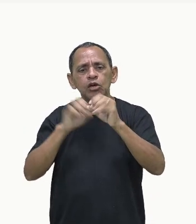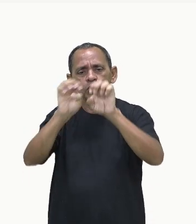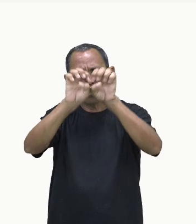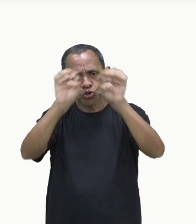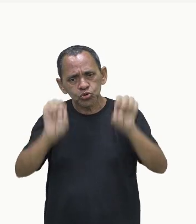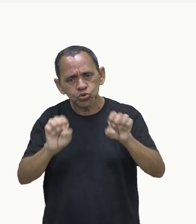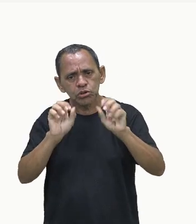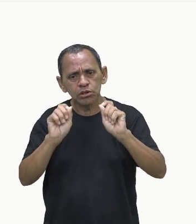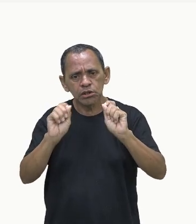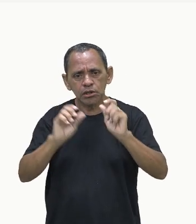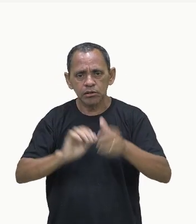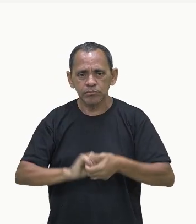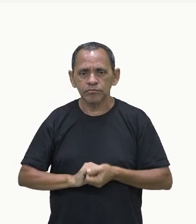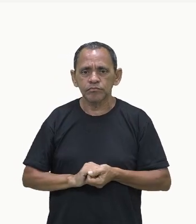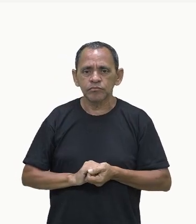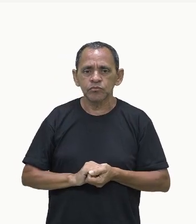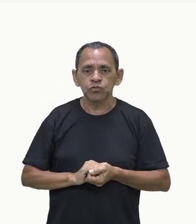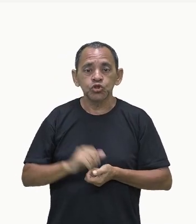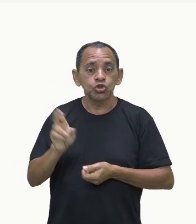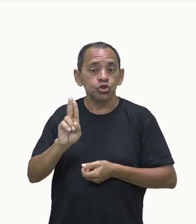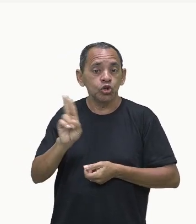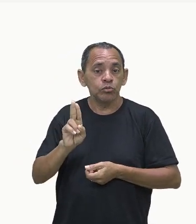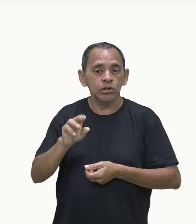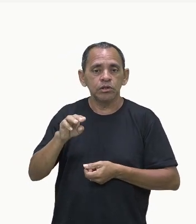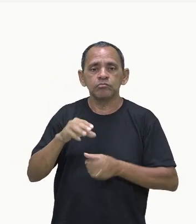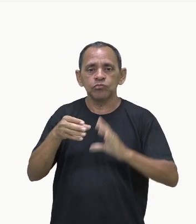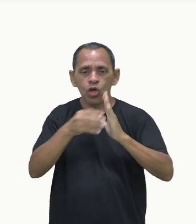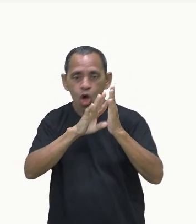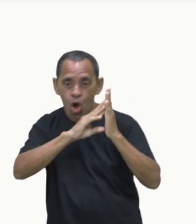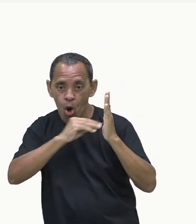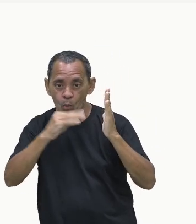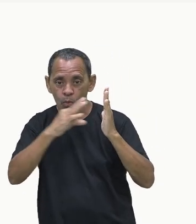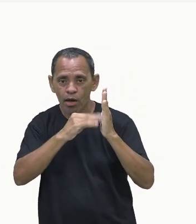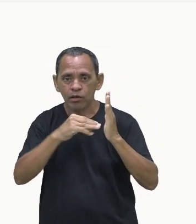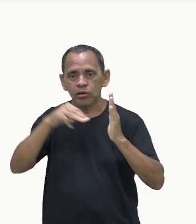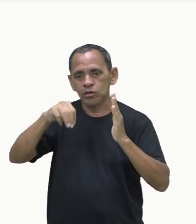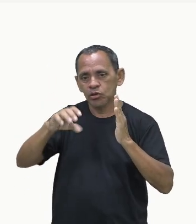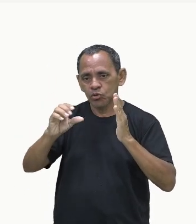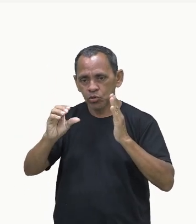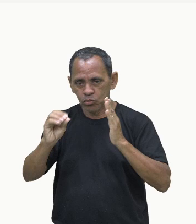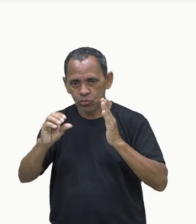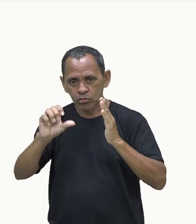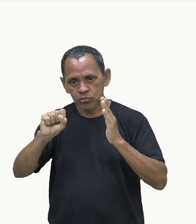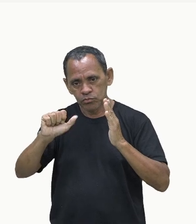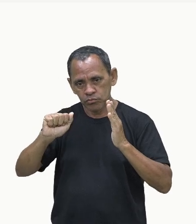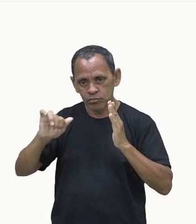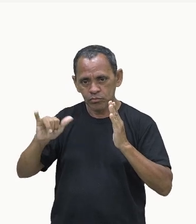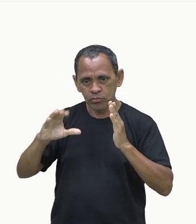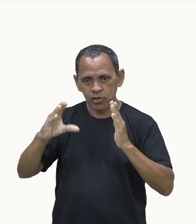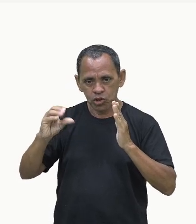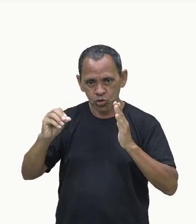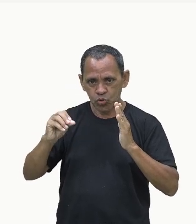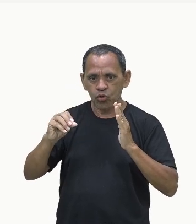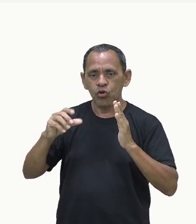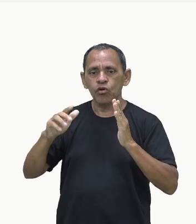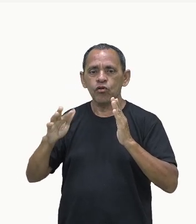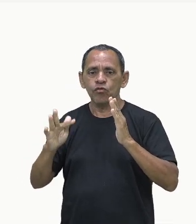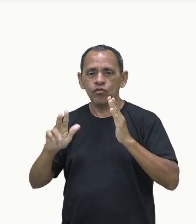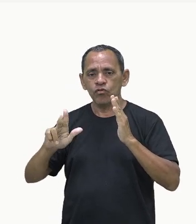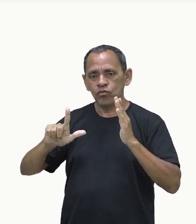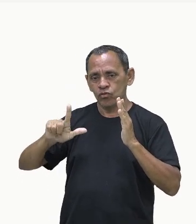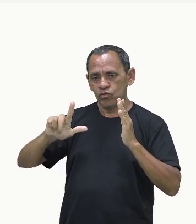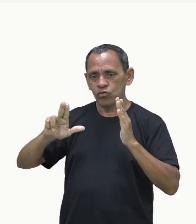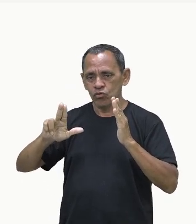estrutura e assim ela é chamada de modelo do mosaico fluido, que foi ali desenvolvida, né,